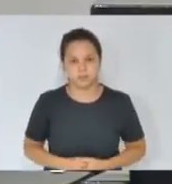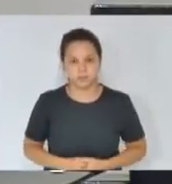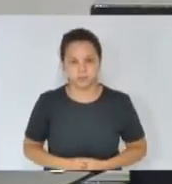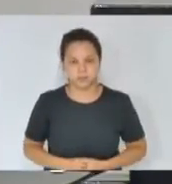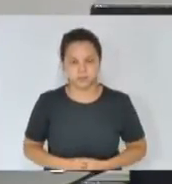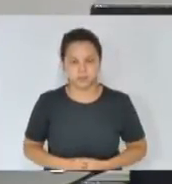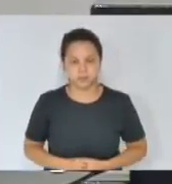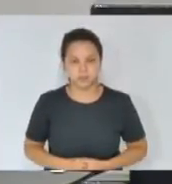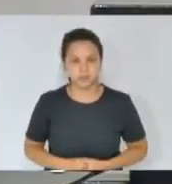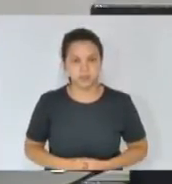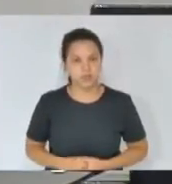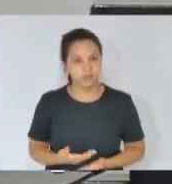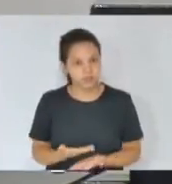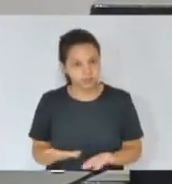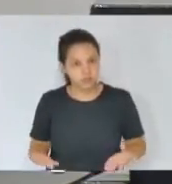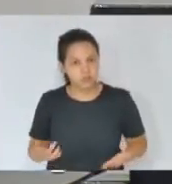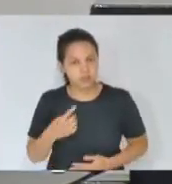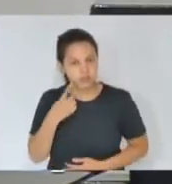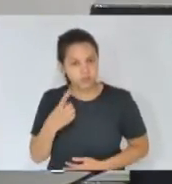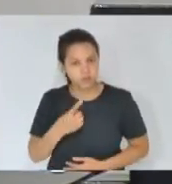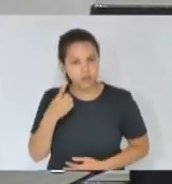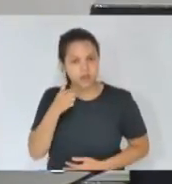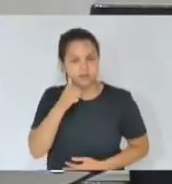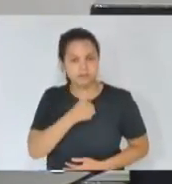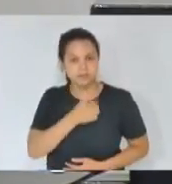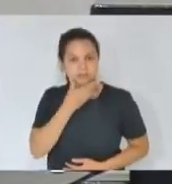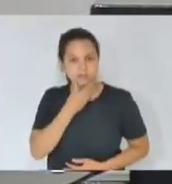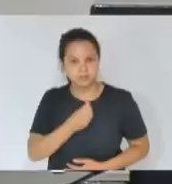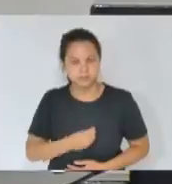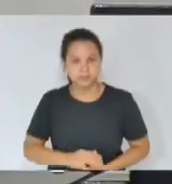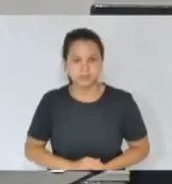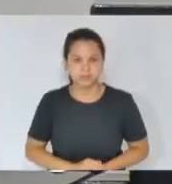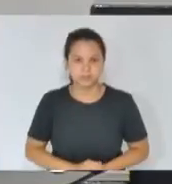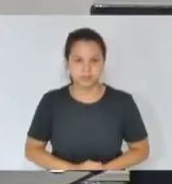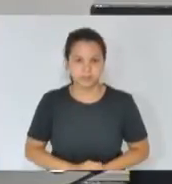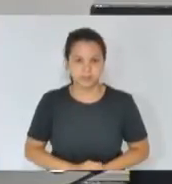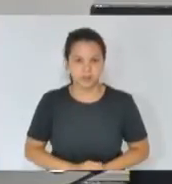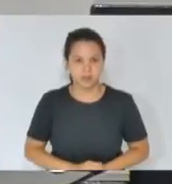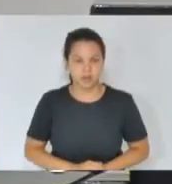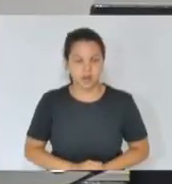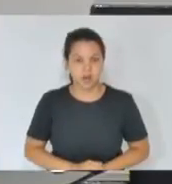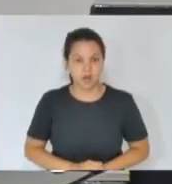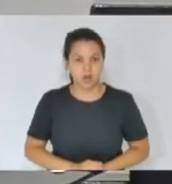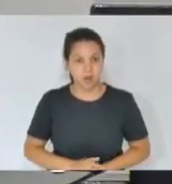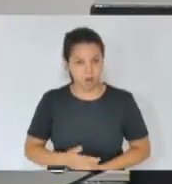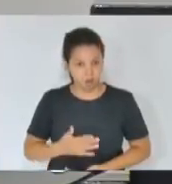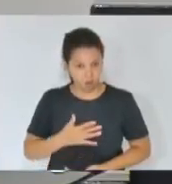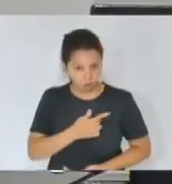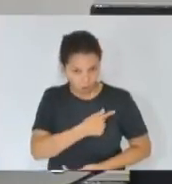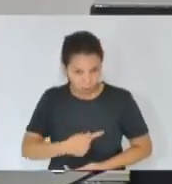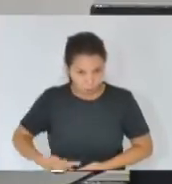Senhores deputados, senhoras deputadas, para governar tem que gostar.